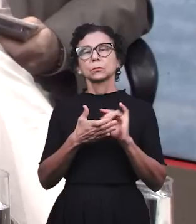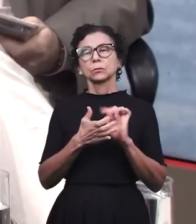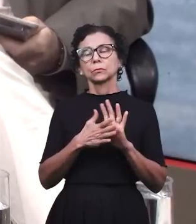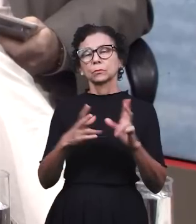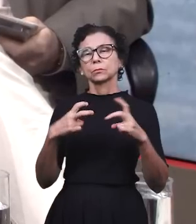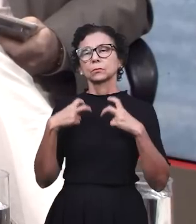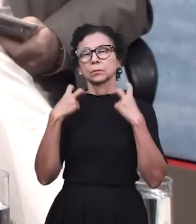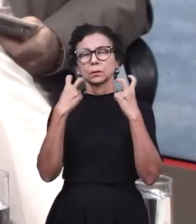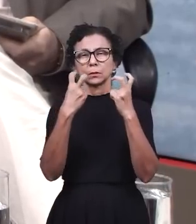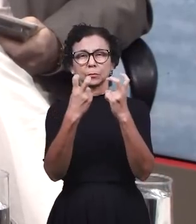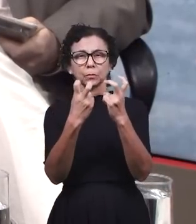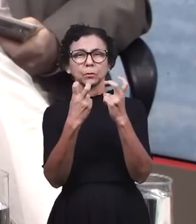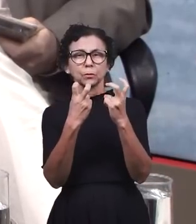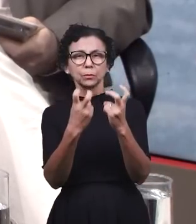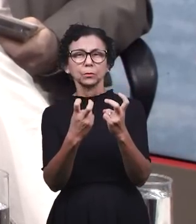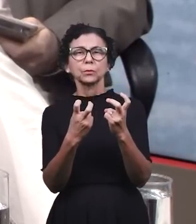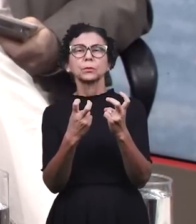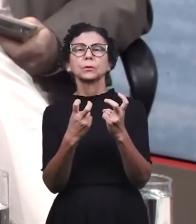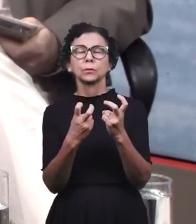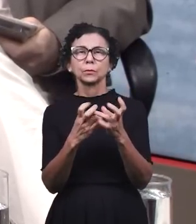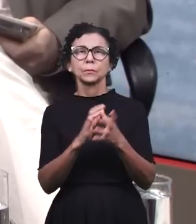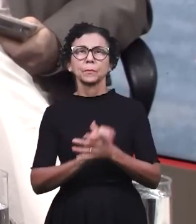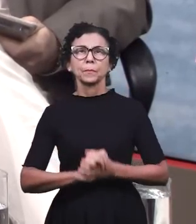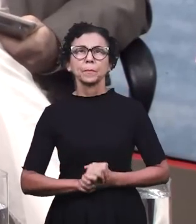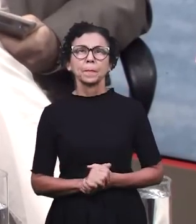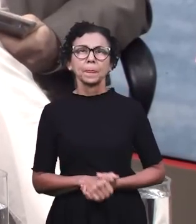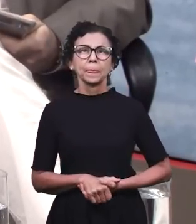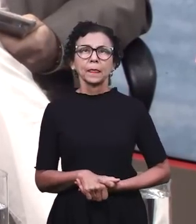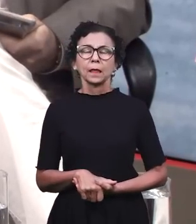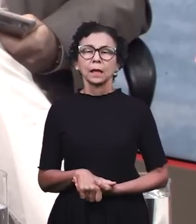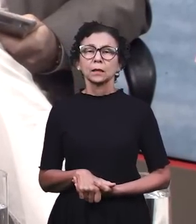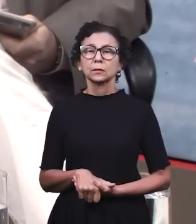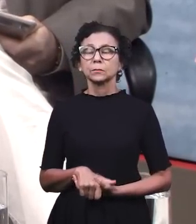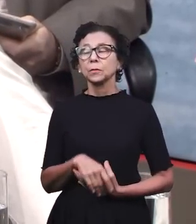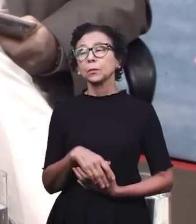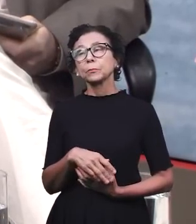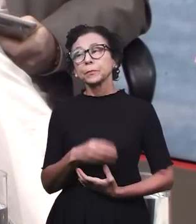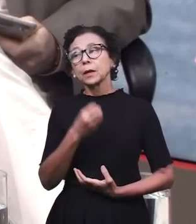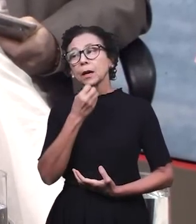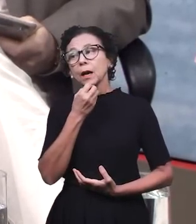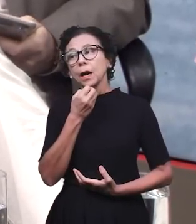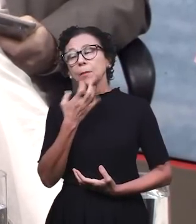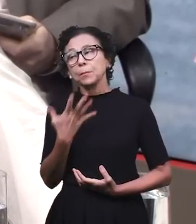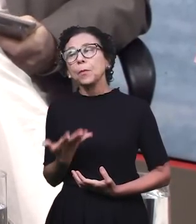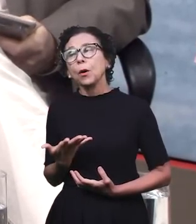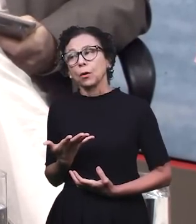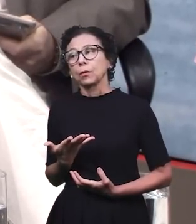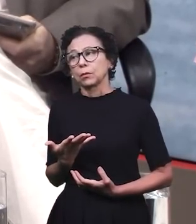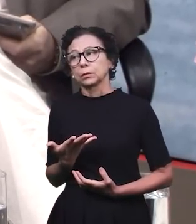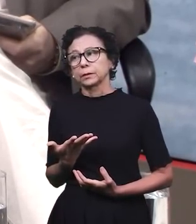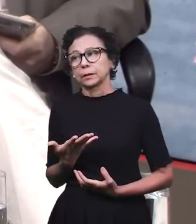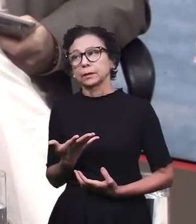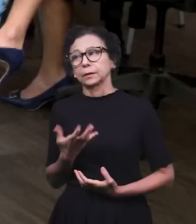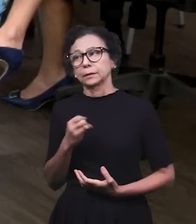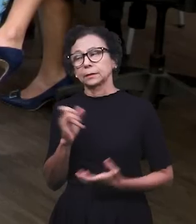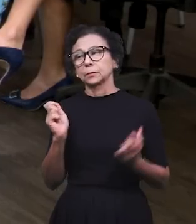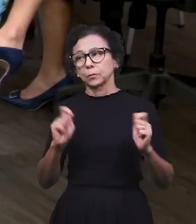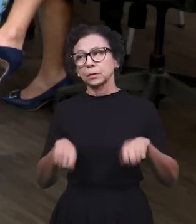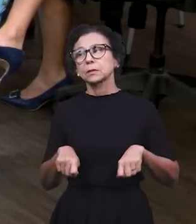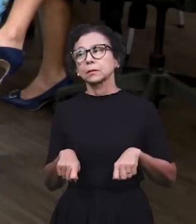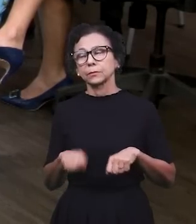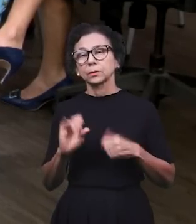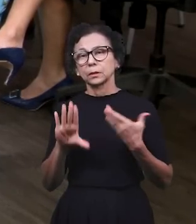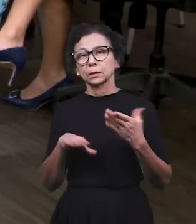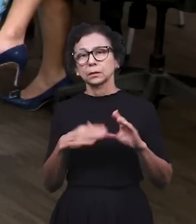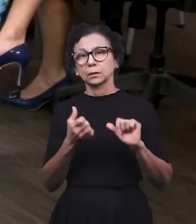de comunhão, acaba sendo... É bom que se faça, não é uma regra. Porque não, tem que ser uma regra. Não é